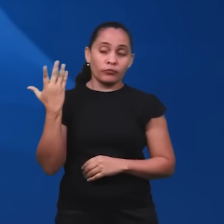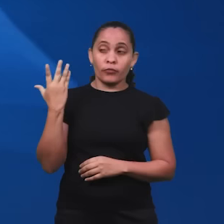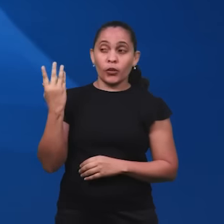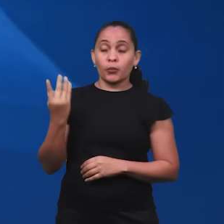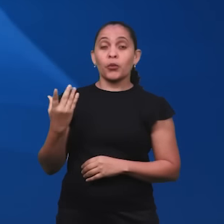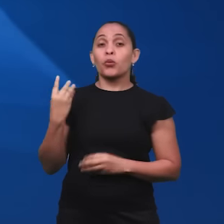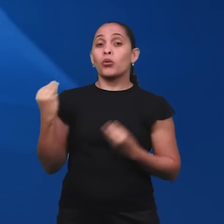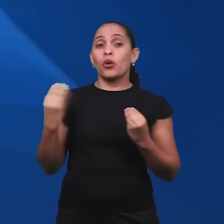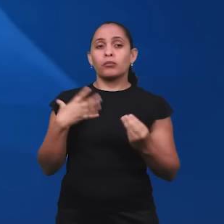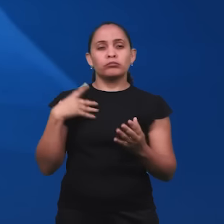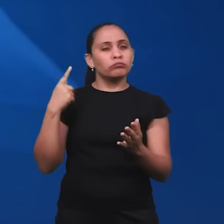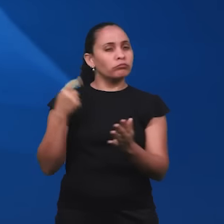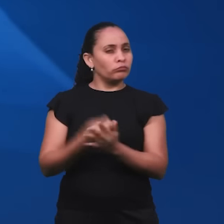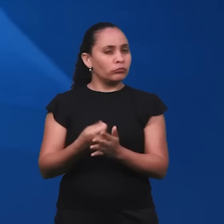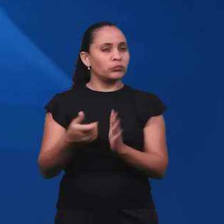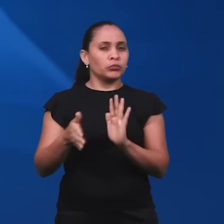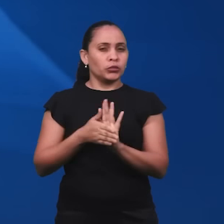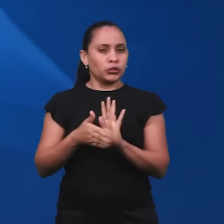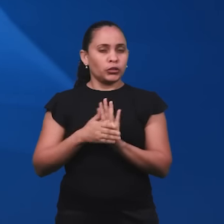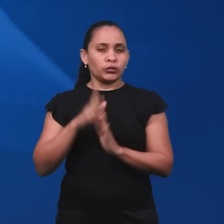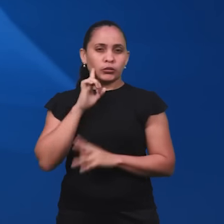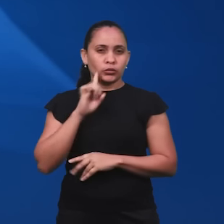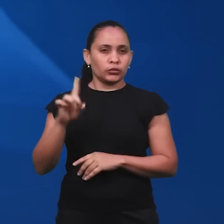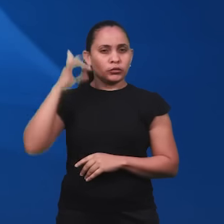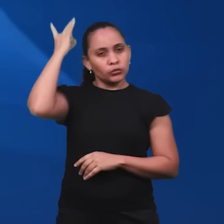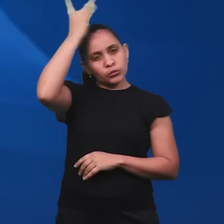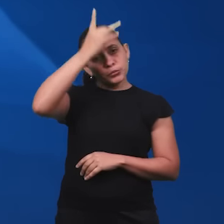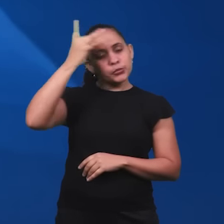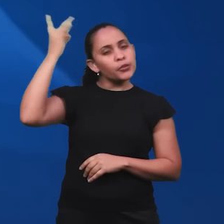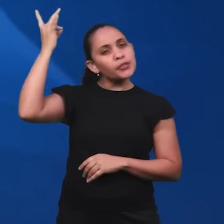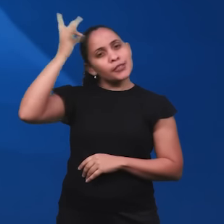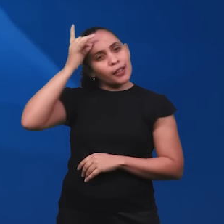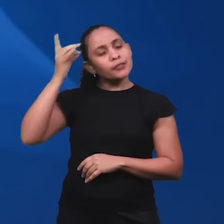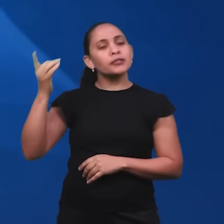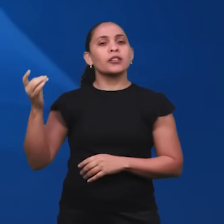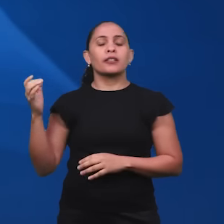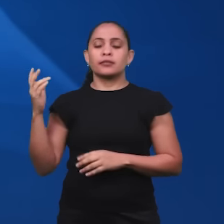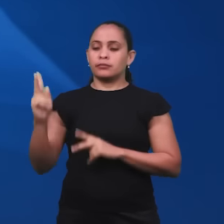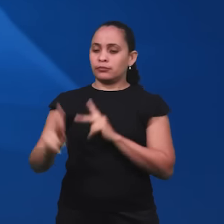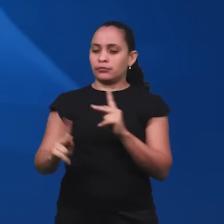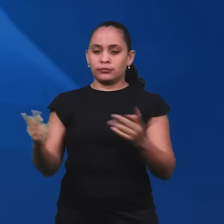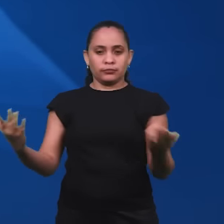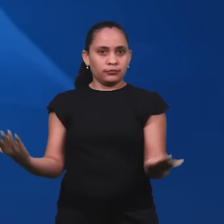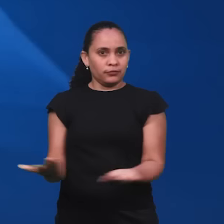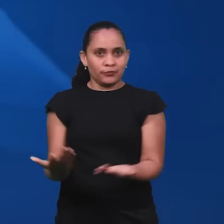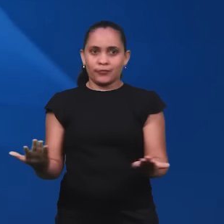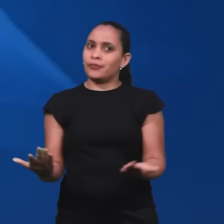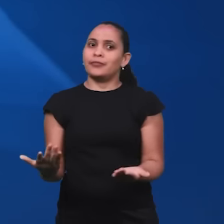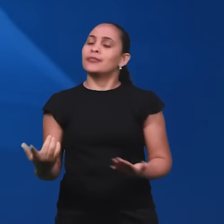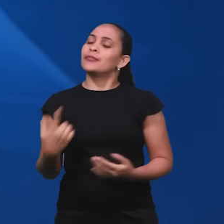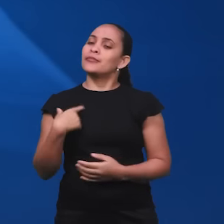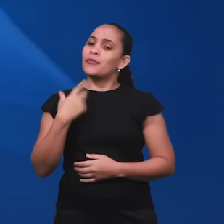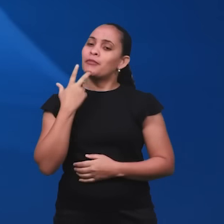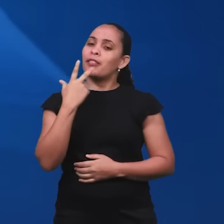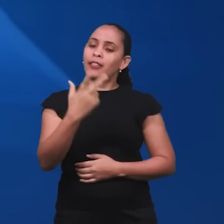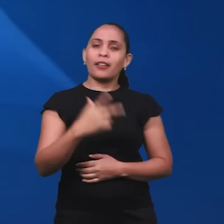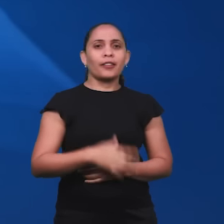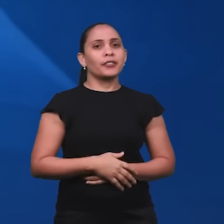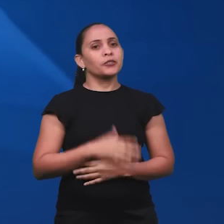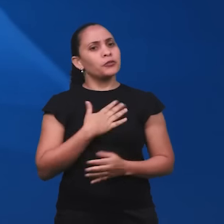como executar o projeto da obra do Espírito Santo na igreja dos nossos dias, porque quem vai nos comentar a respeito disso vai